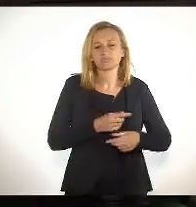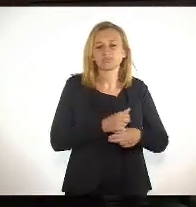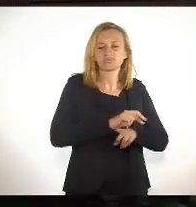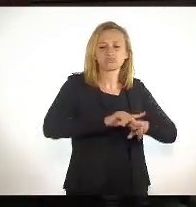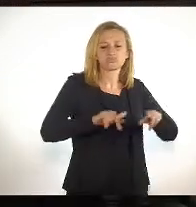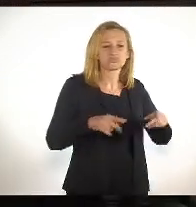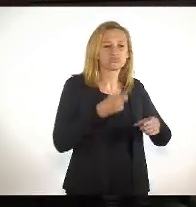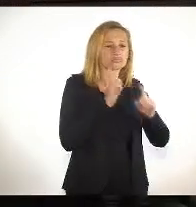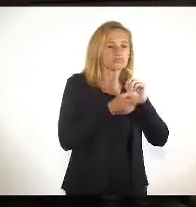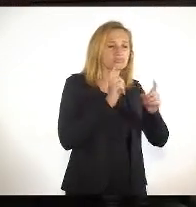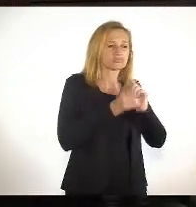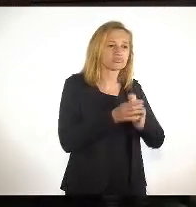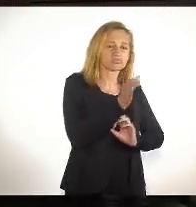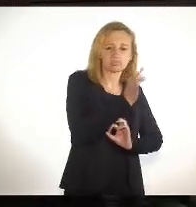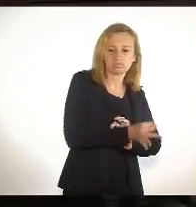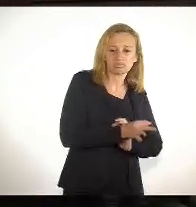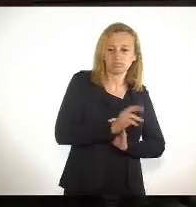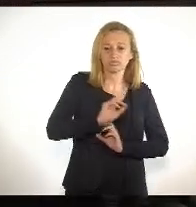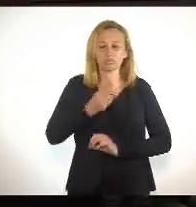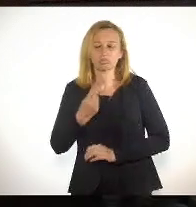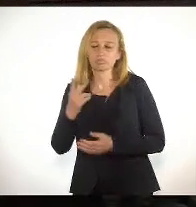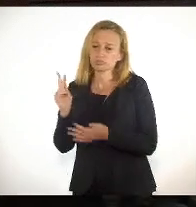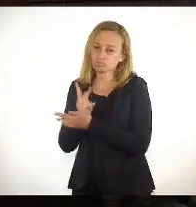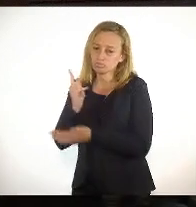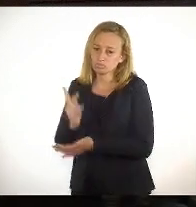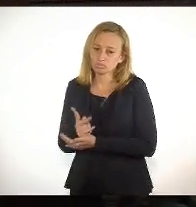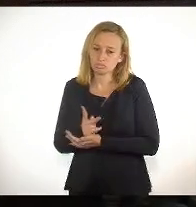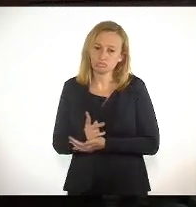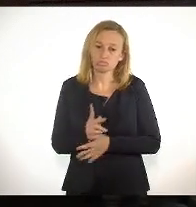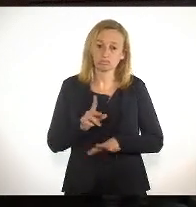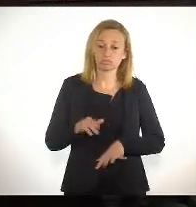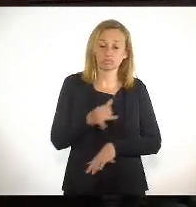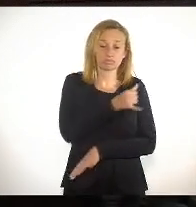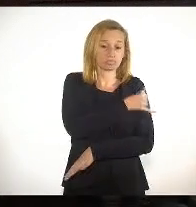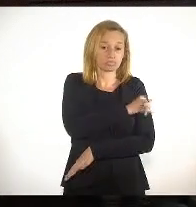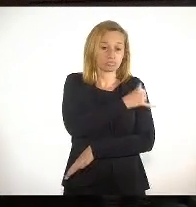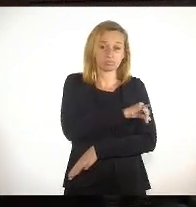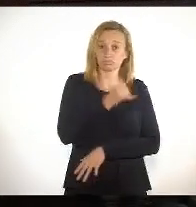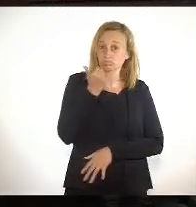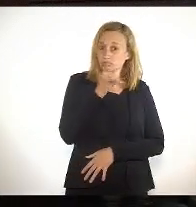está certo ou quem está errado, o drama dos cariocas